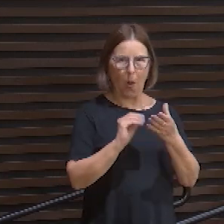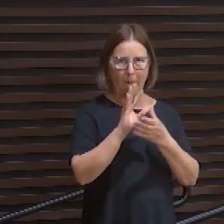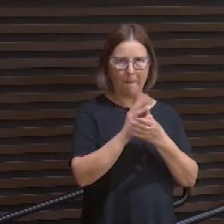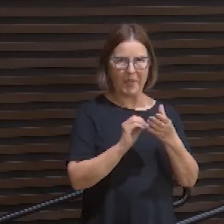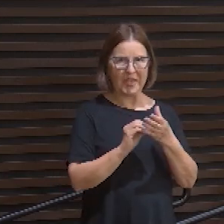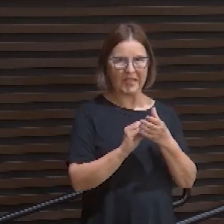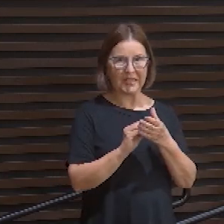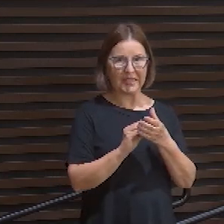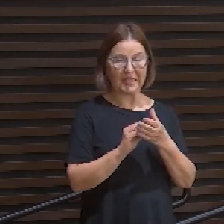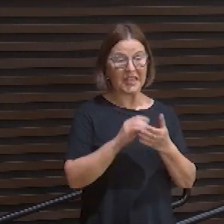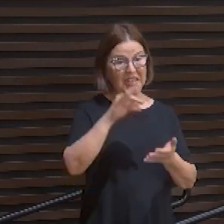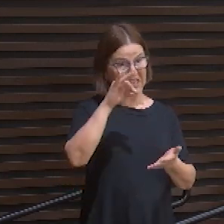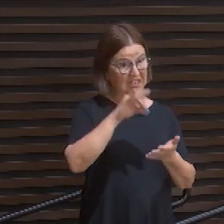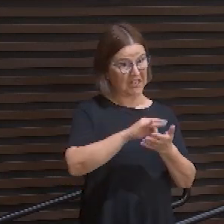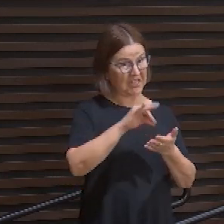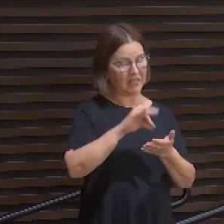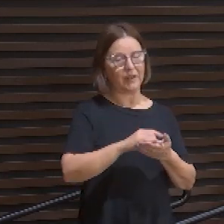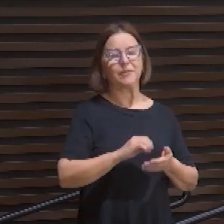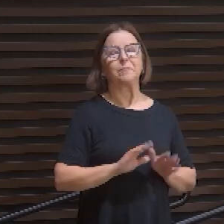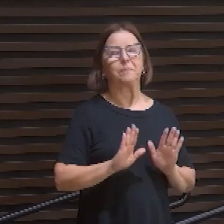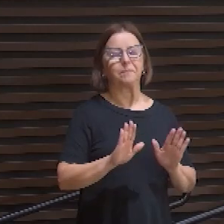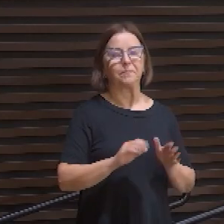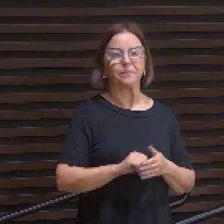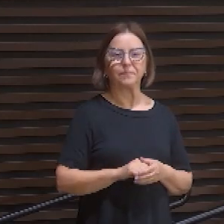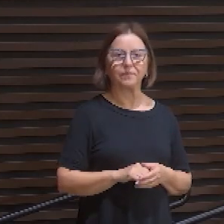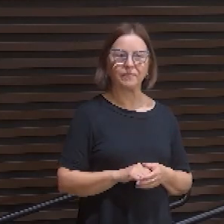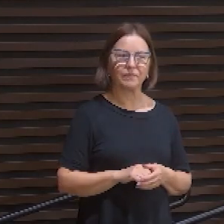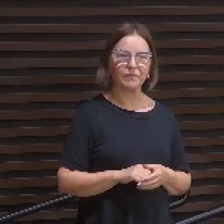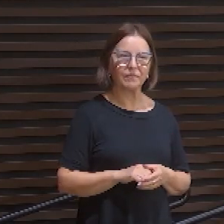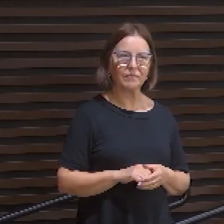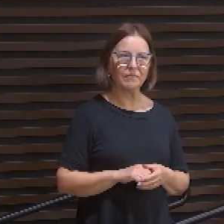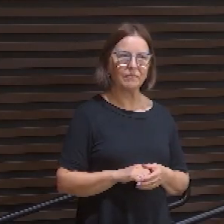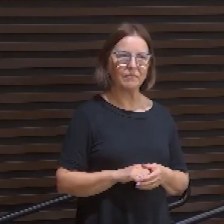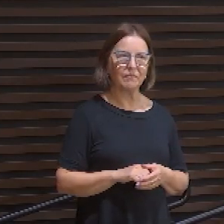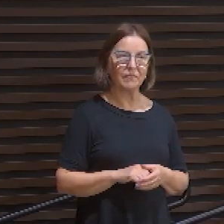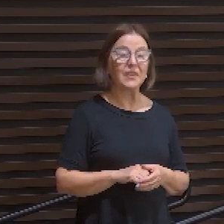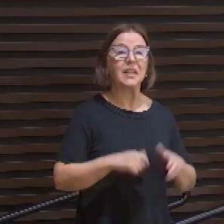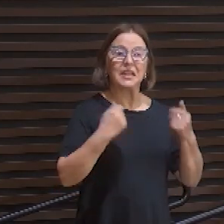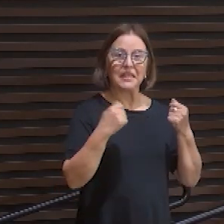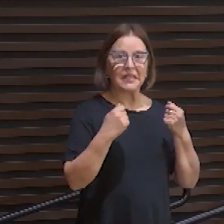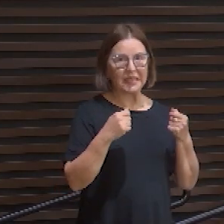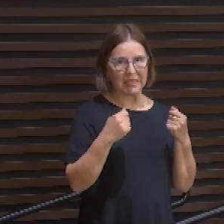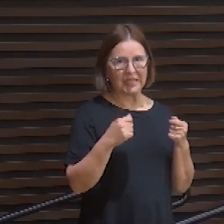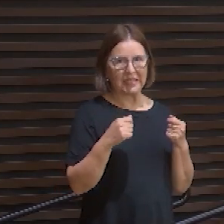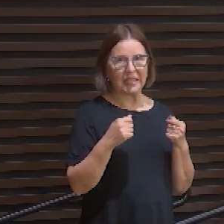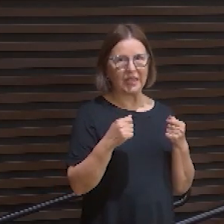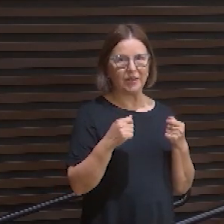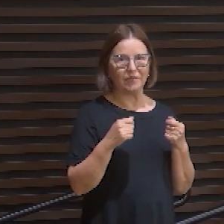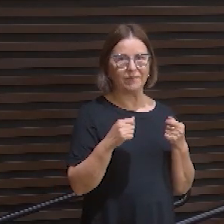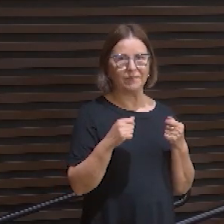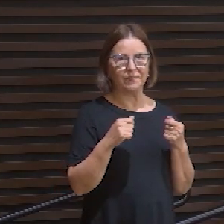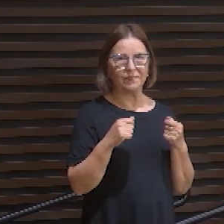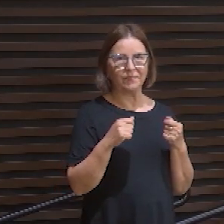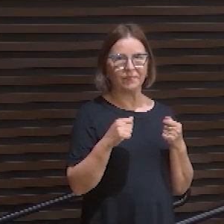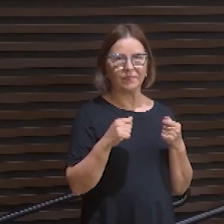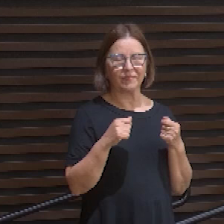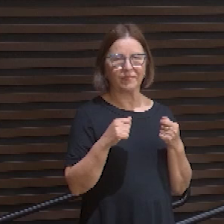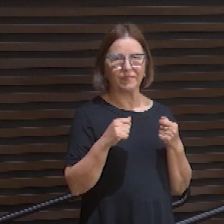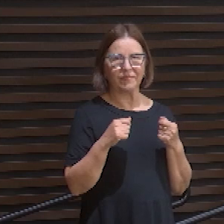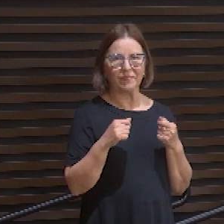das realidades. Você vê que ele diz aqui: era necessário, portanto, que